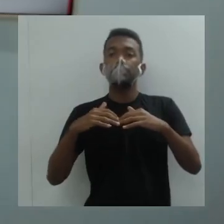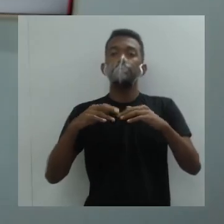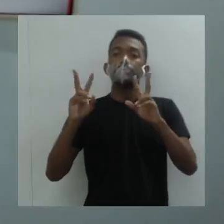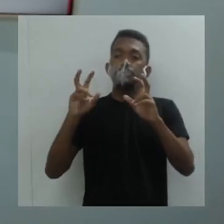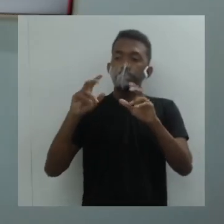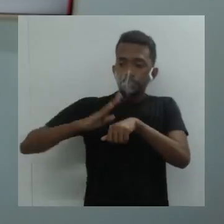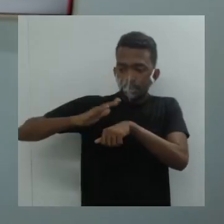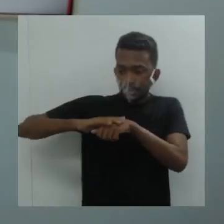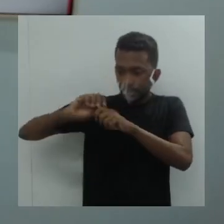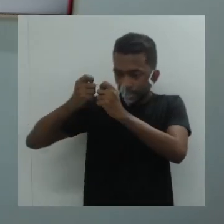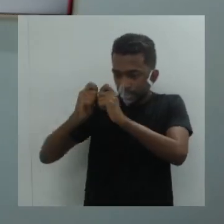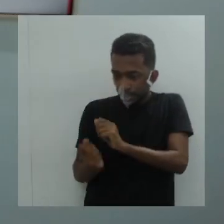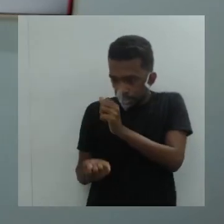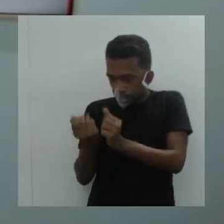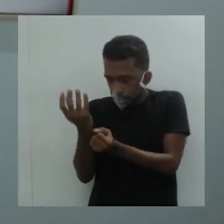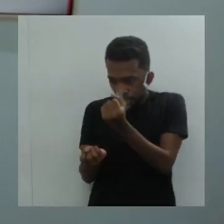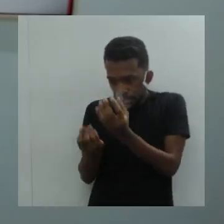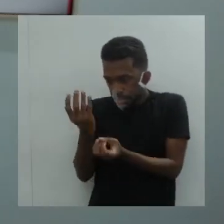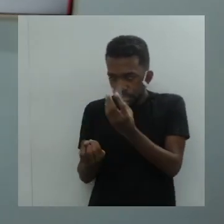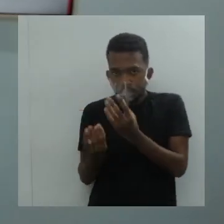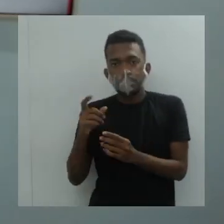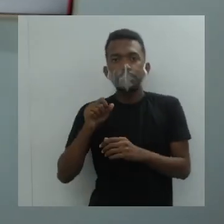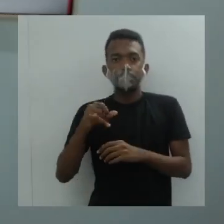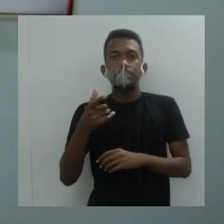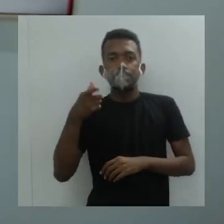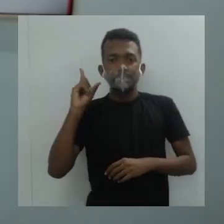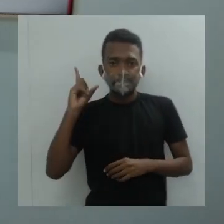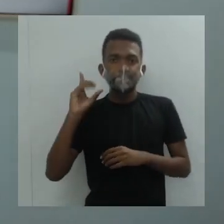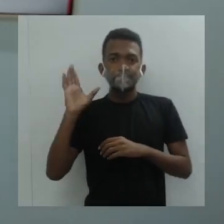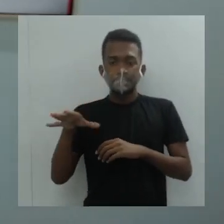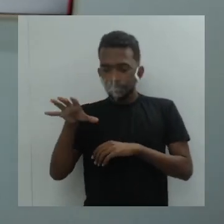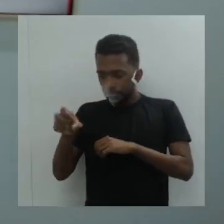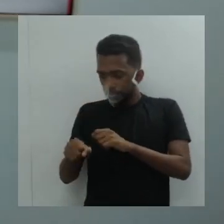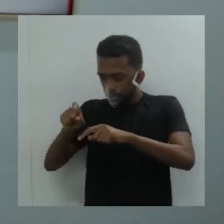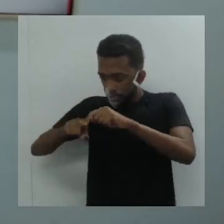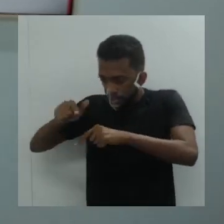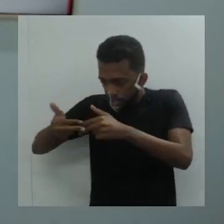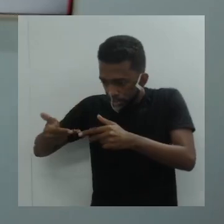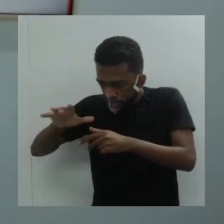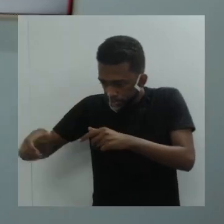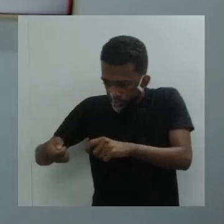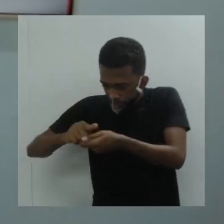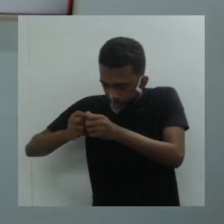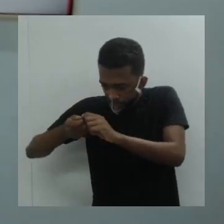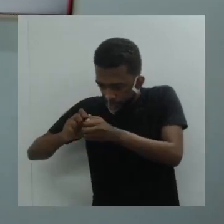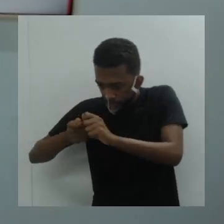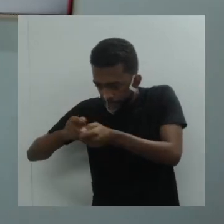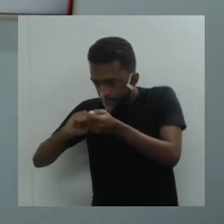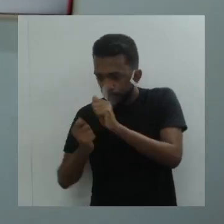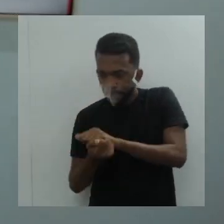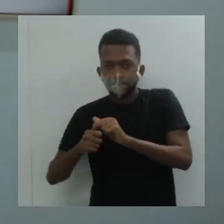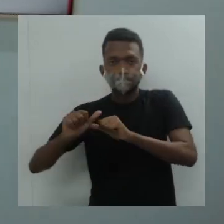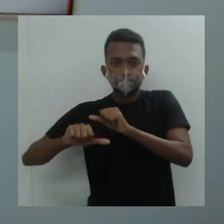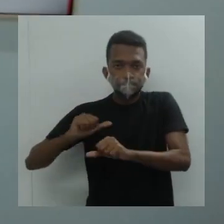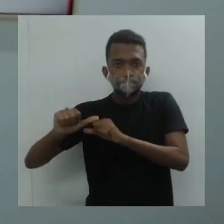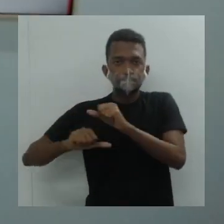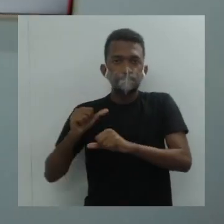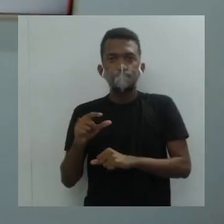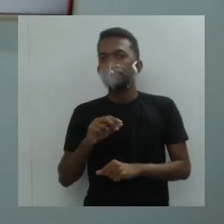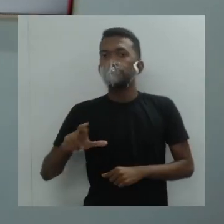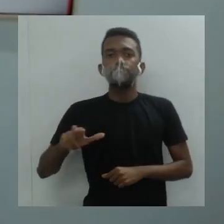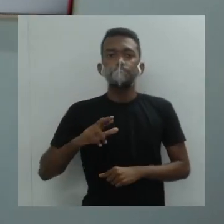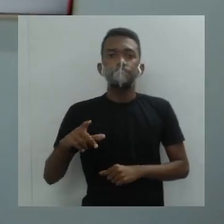artesanal, que se pegava ali a matéria-prima e transformava, e que não